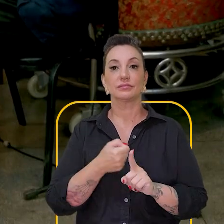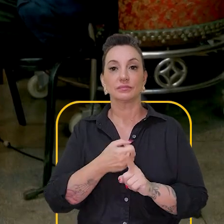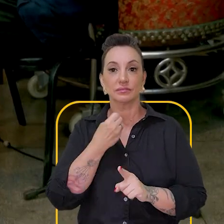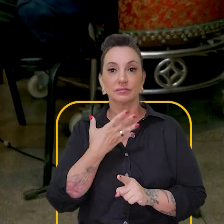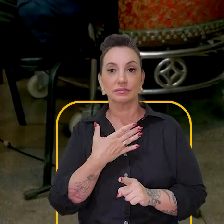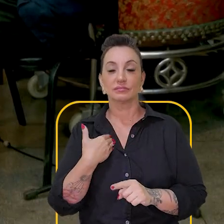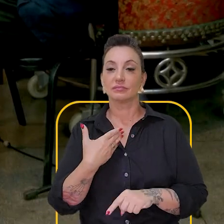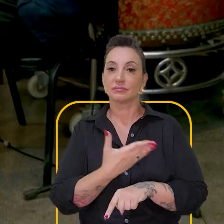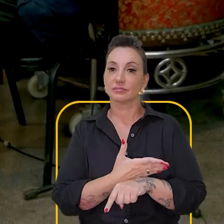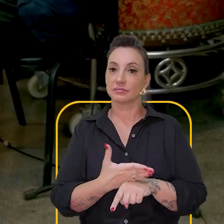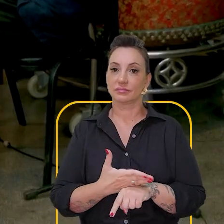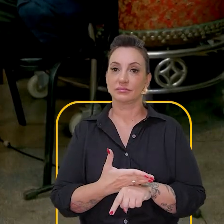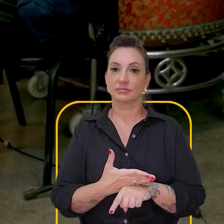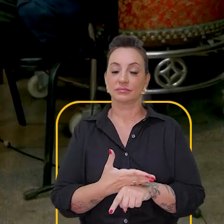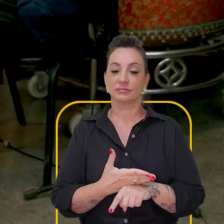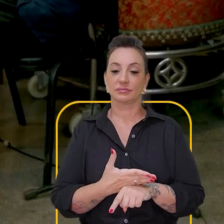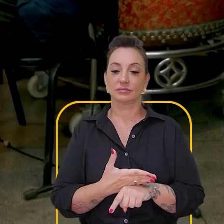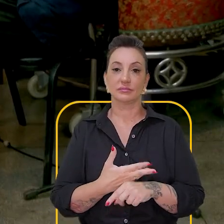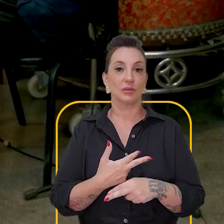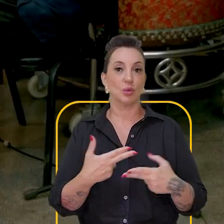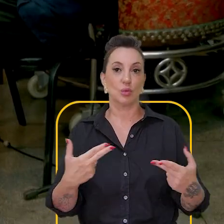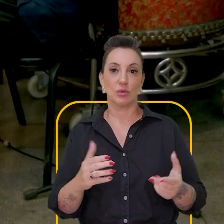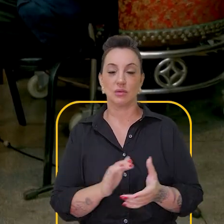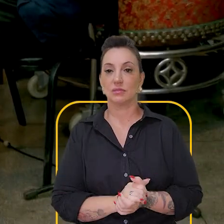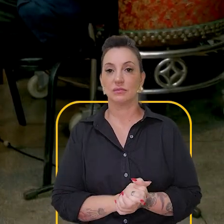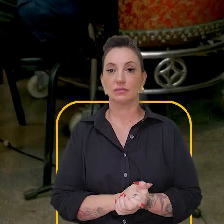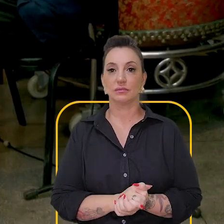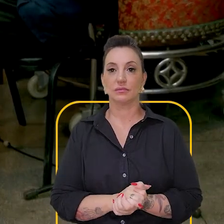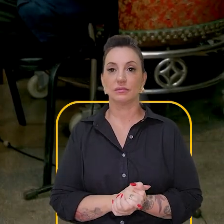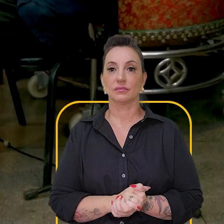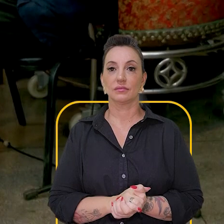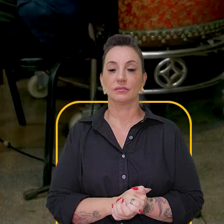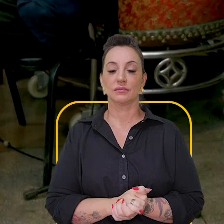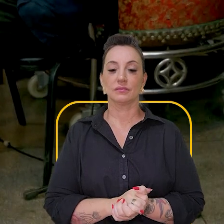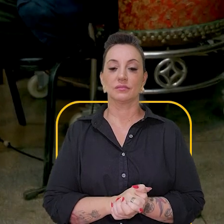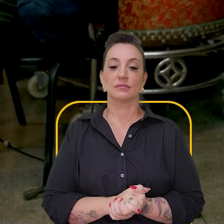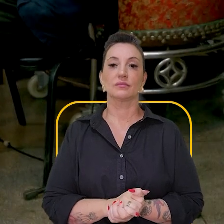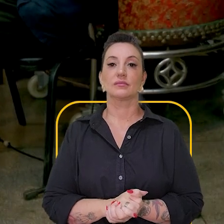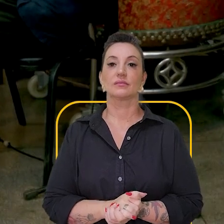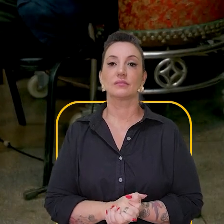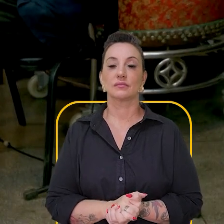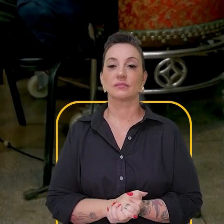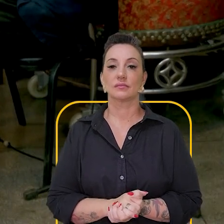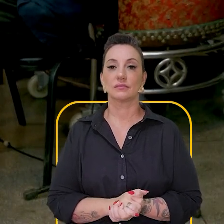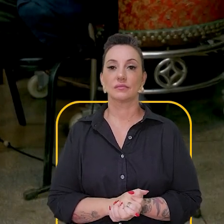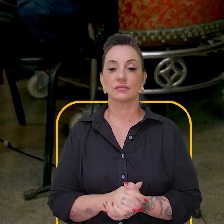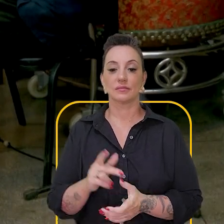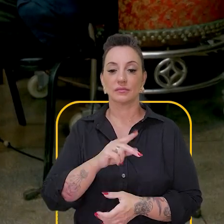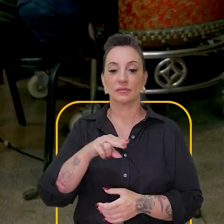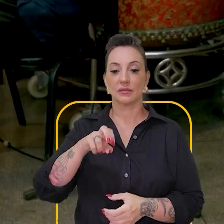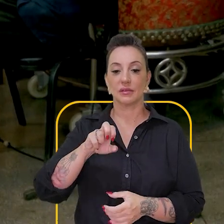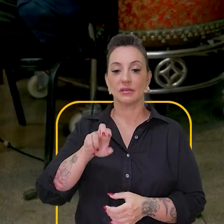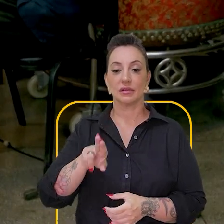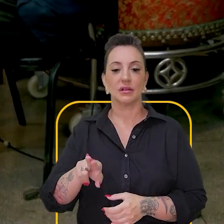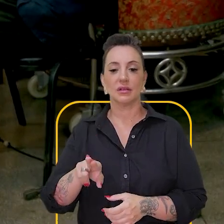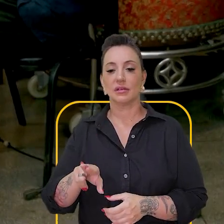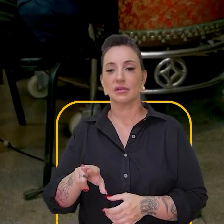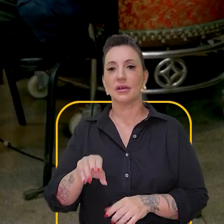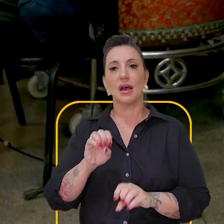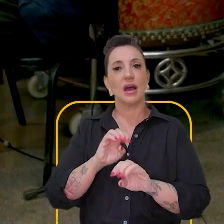Nereu ele dava uma aula super de boa ele não usava unif forma ele dava aula de de